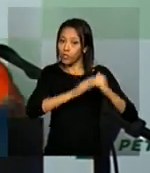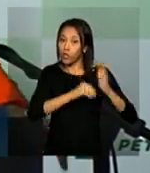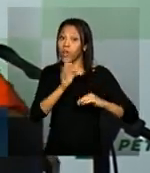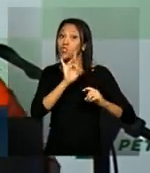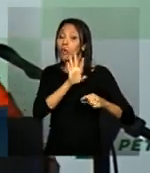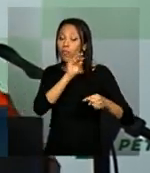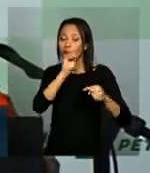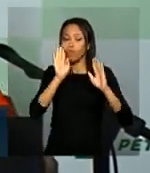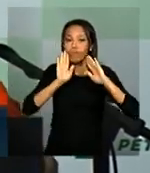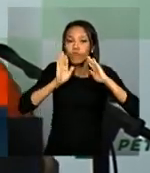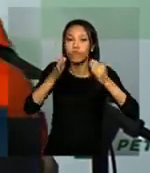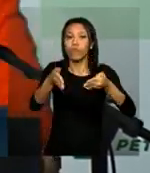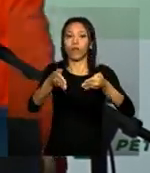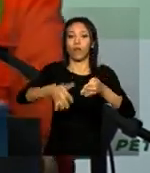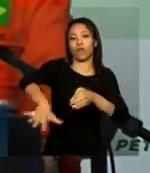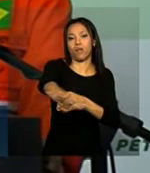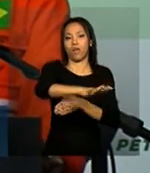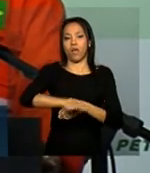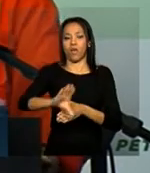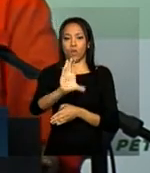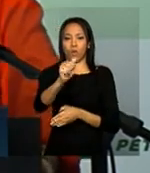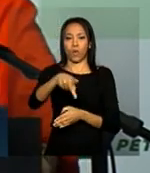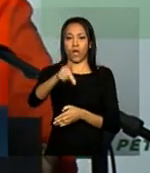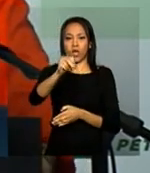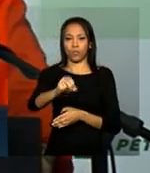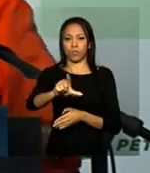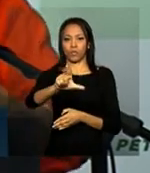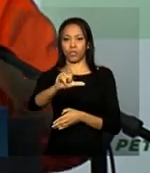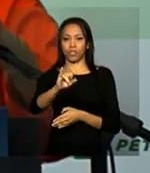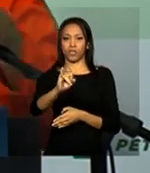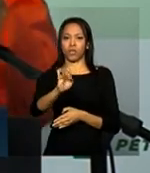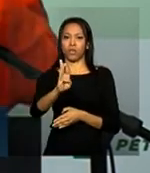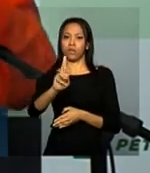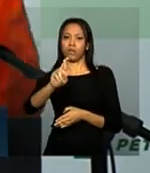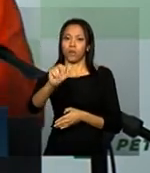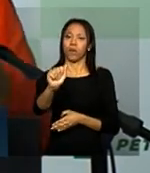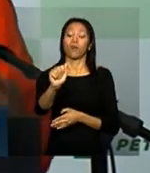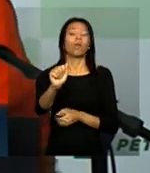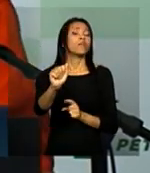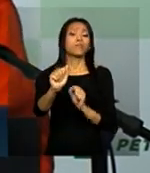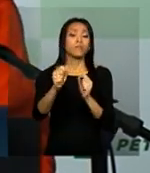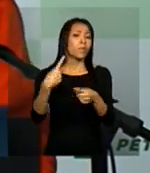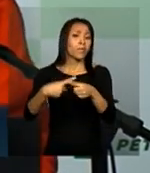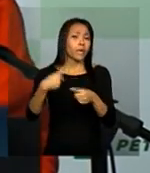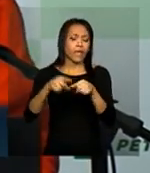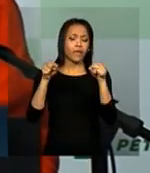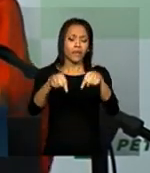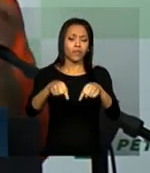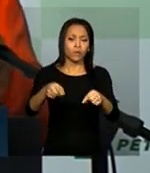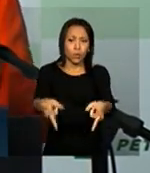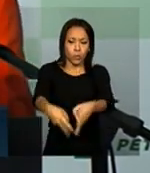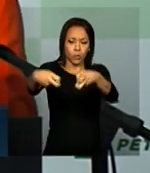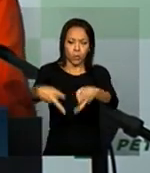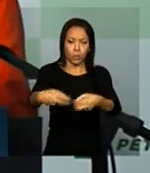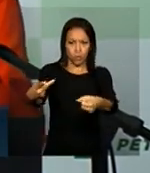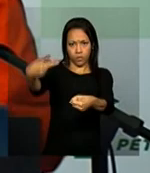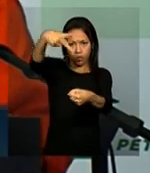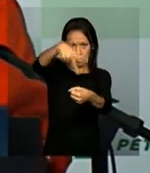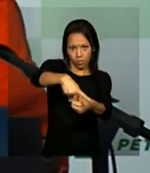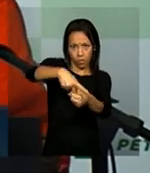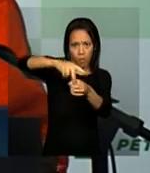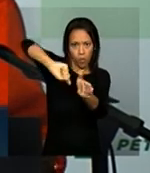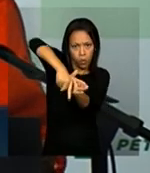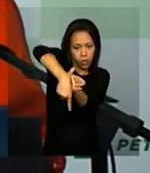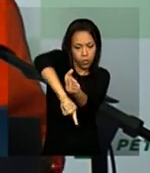cuidar de Libra. Sabe por que eles fizeram isso? Porque esse campo de Libra, no